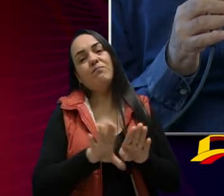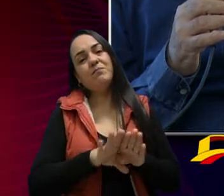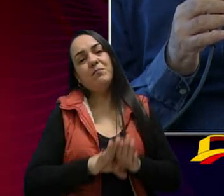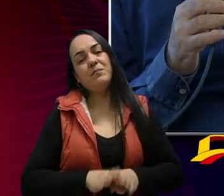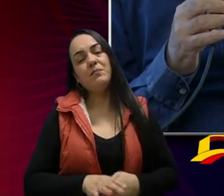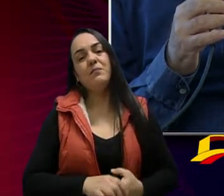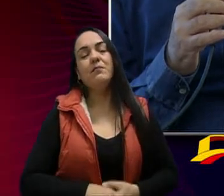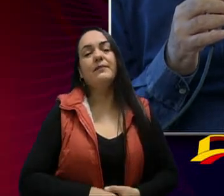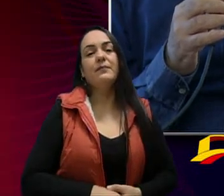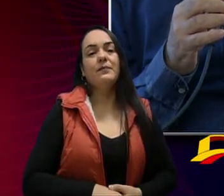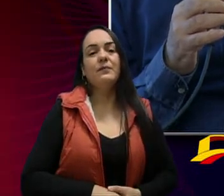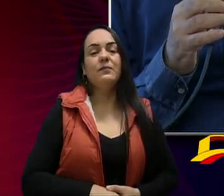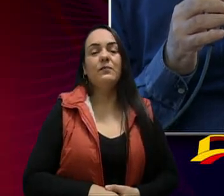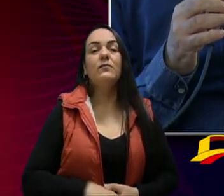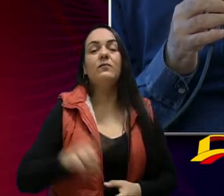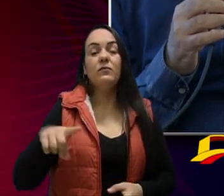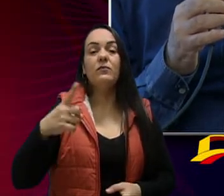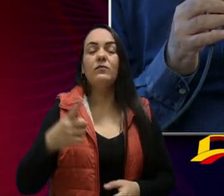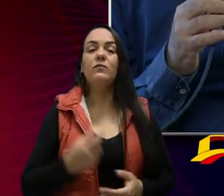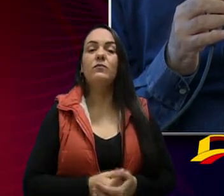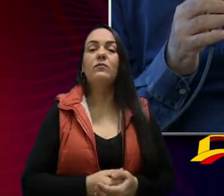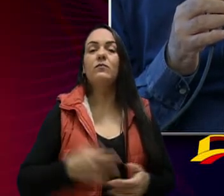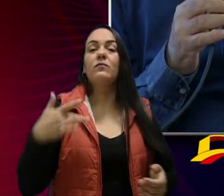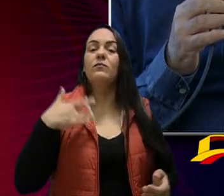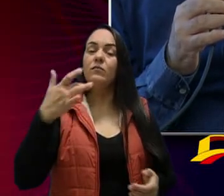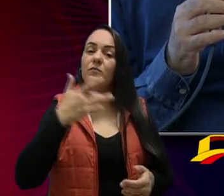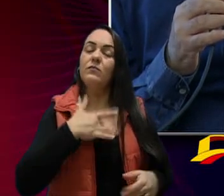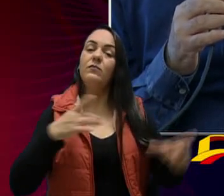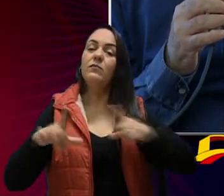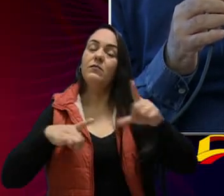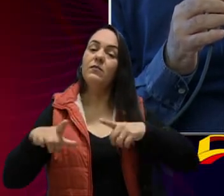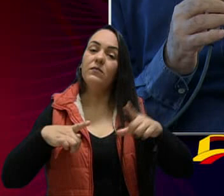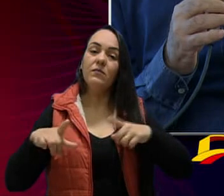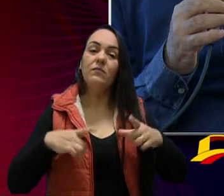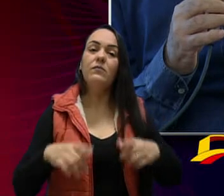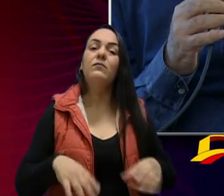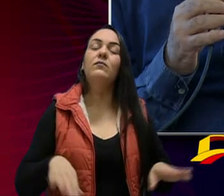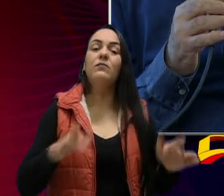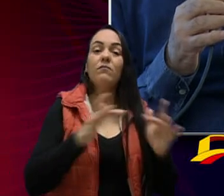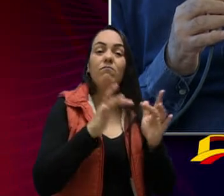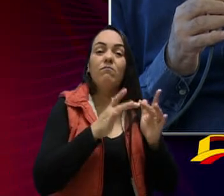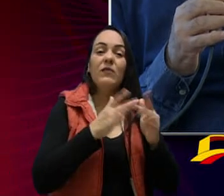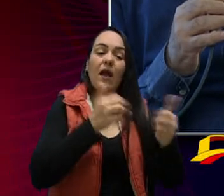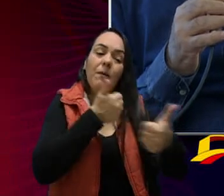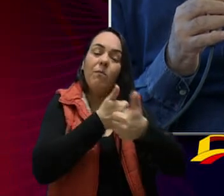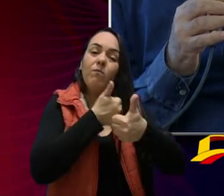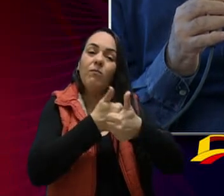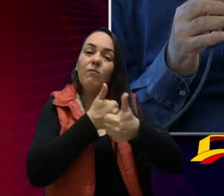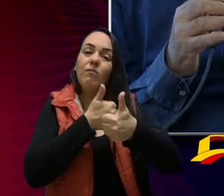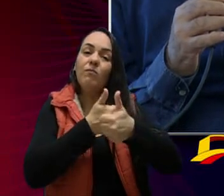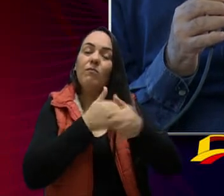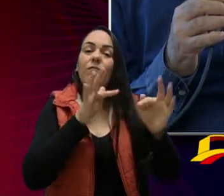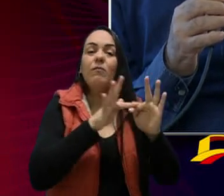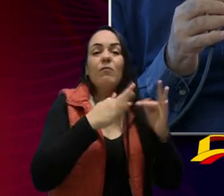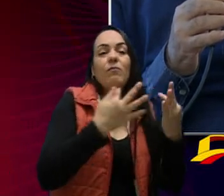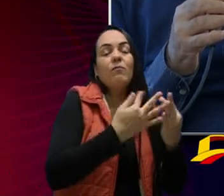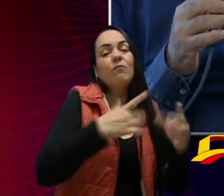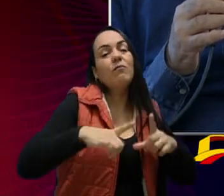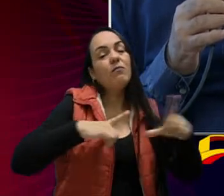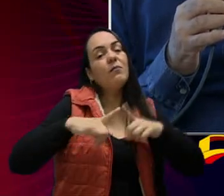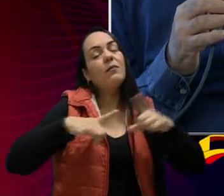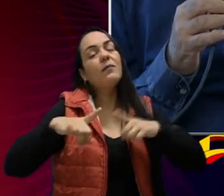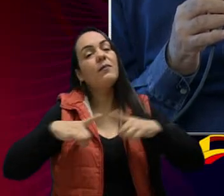tá no outro fluxo de servidores seriam para pessoas de contato próximo então por exemplo a ilha de